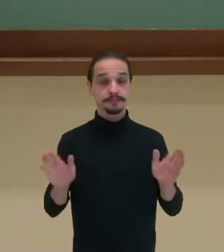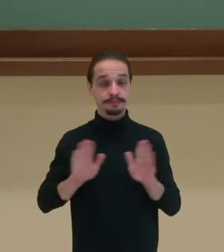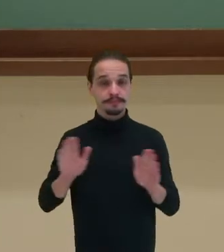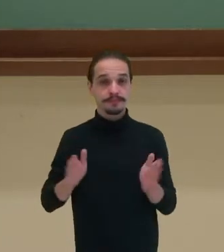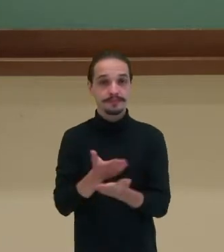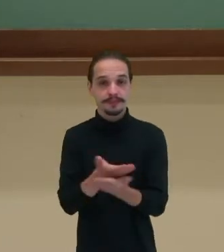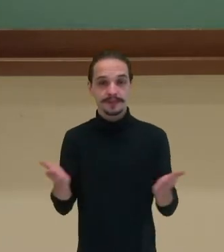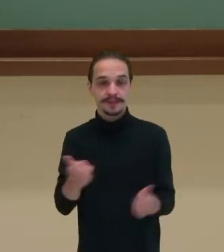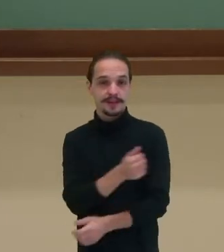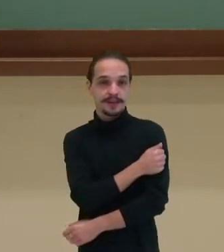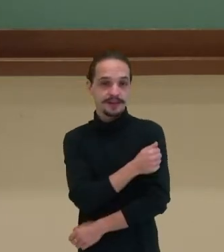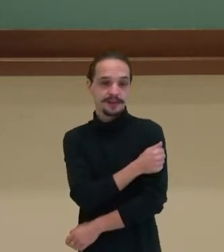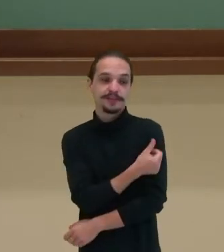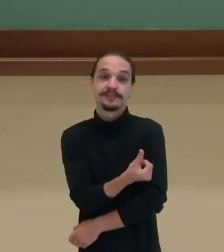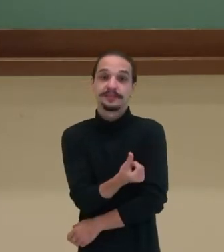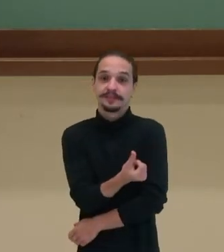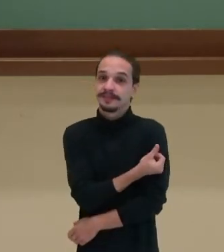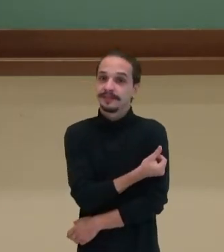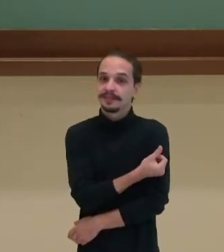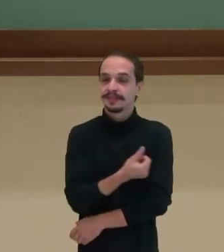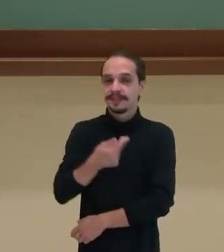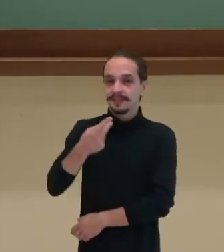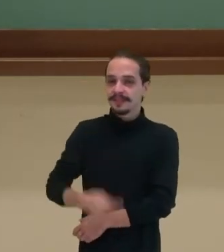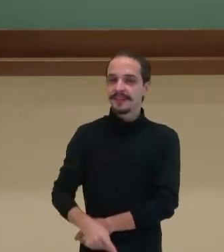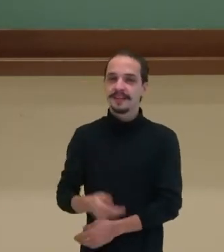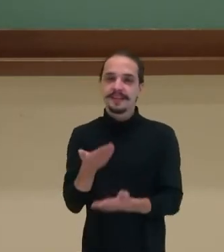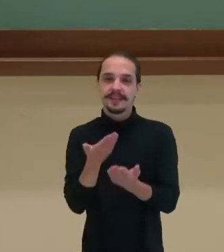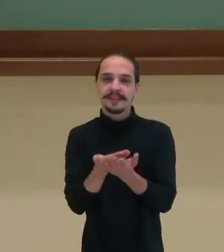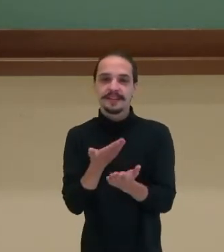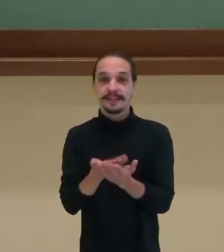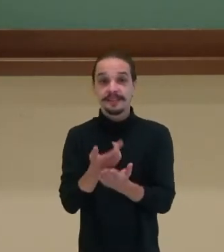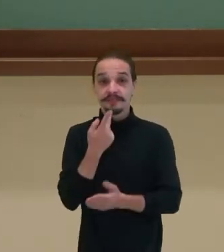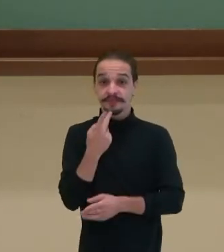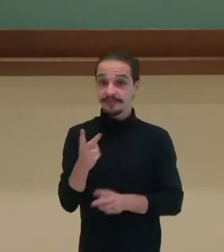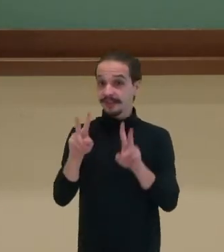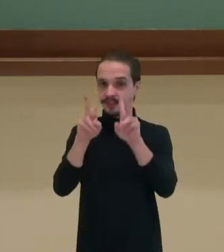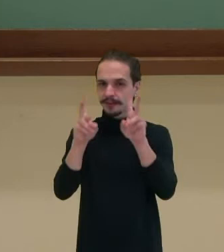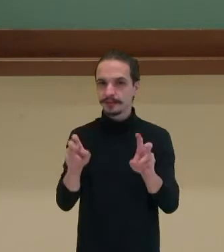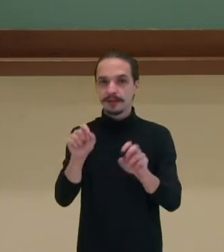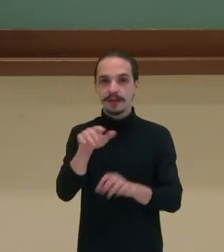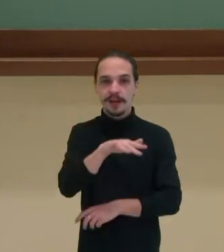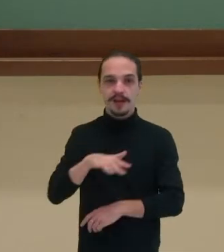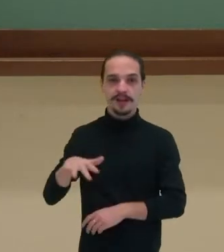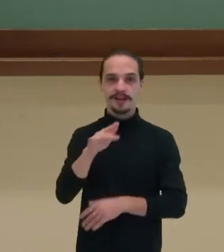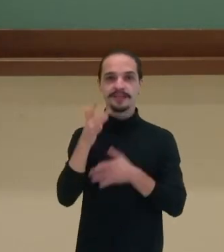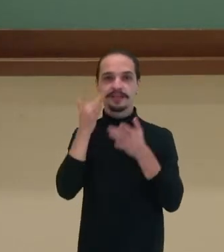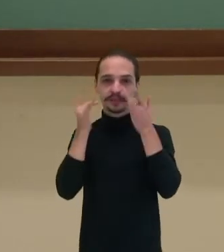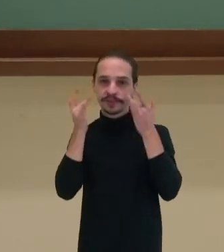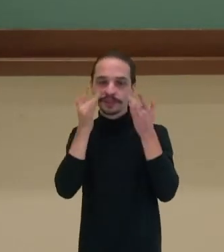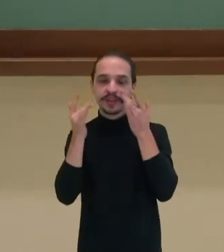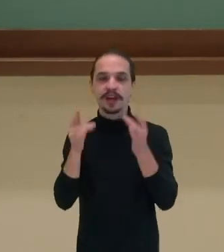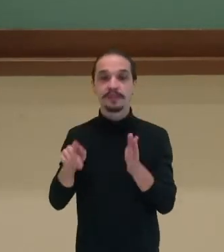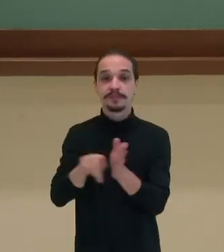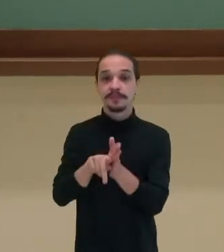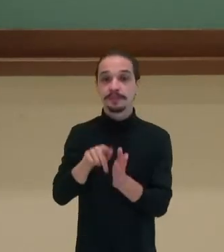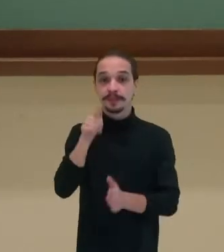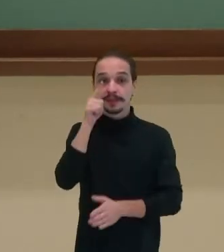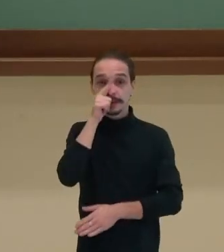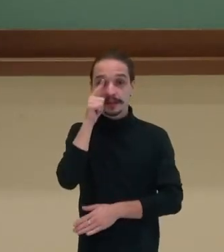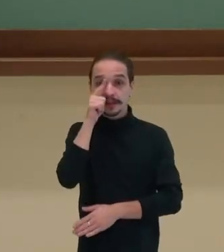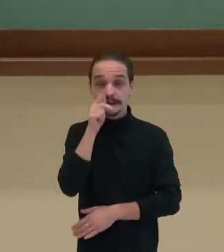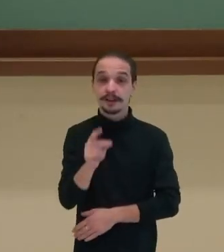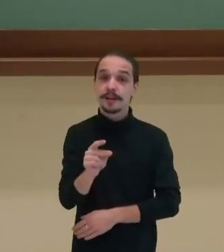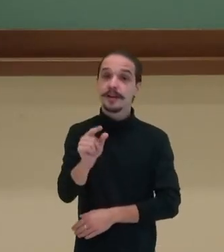Olá, estudantes do 6º ano! Nessa aula nós vamos falar sobre o espaço cênico do teatro grego, espaço do teatro